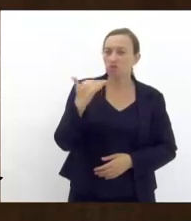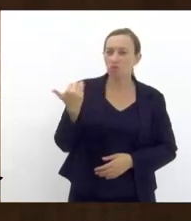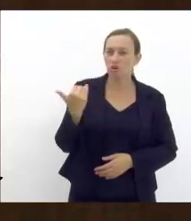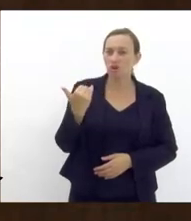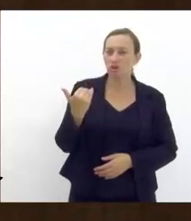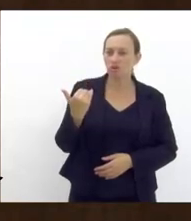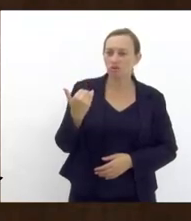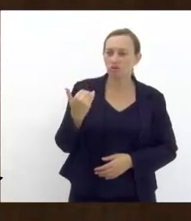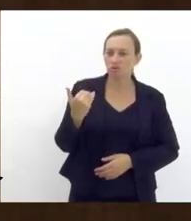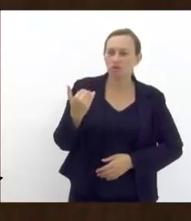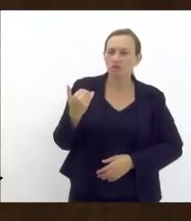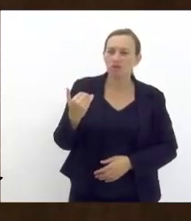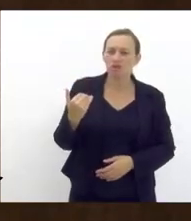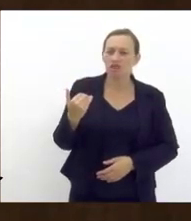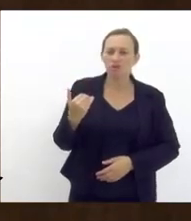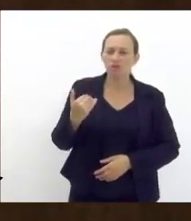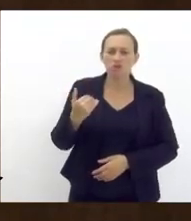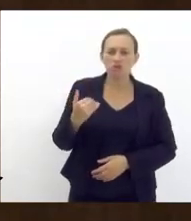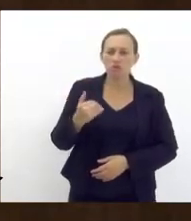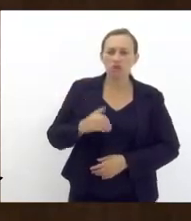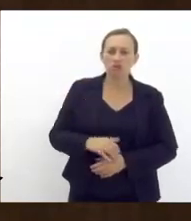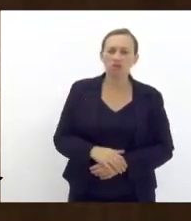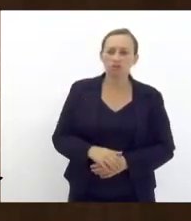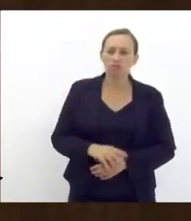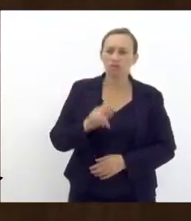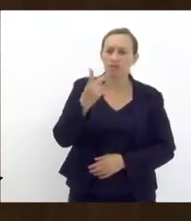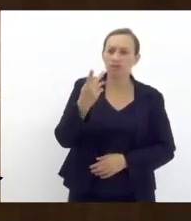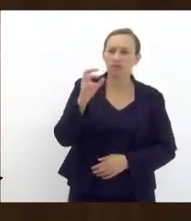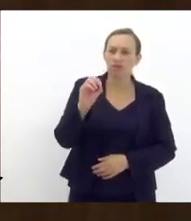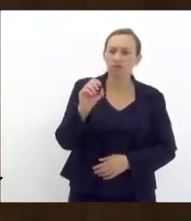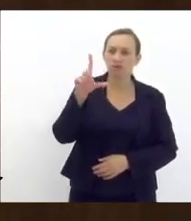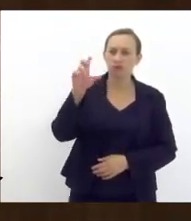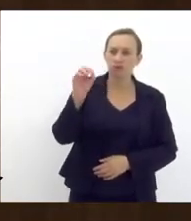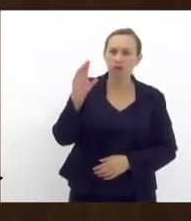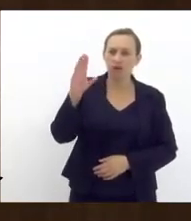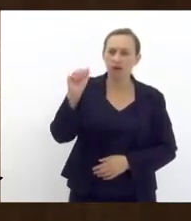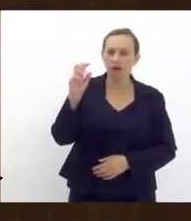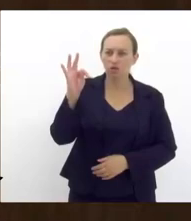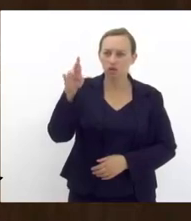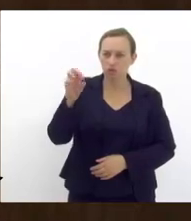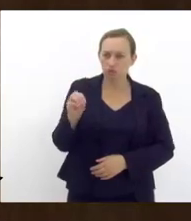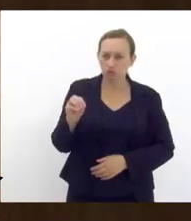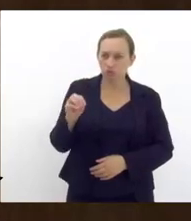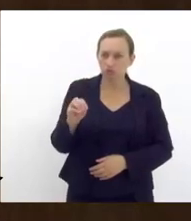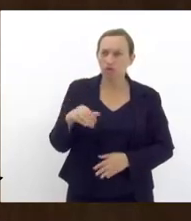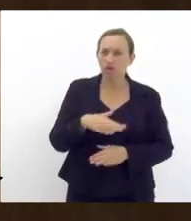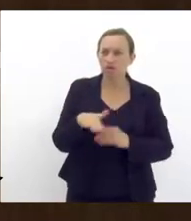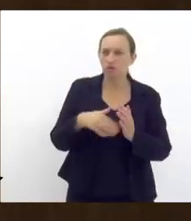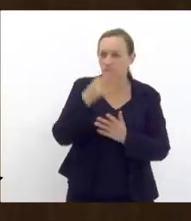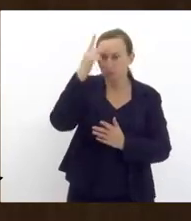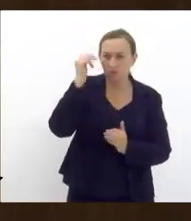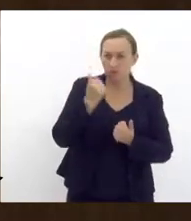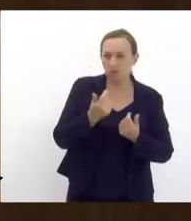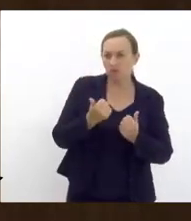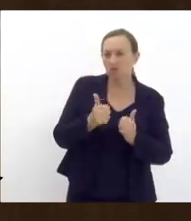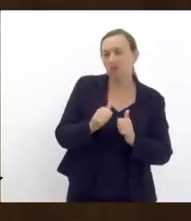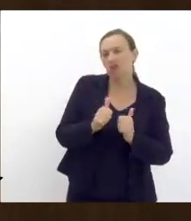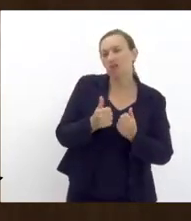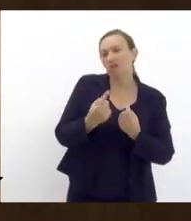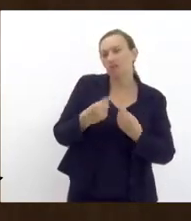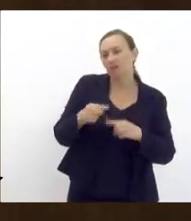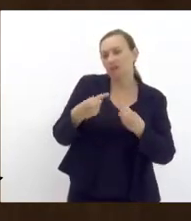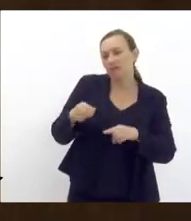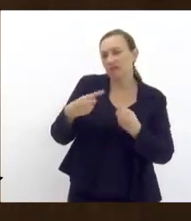e queria que essa casa pudesse prestar essa homenagem a todas e todos os sobreviventes que foram perseguidos pelo nazi-fascismo